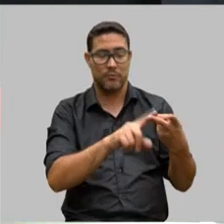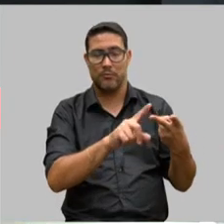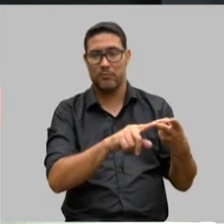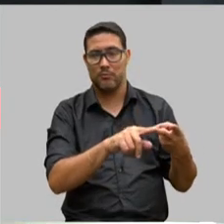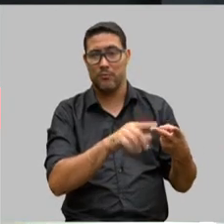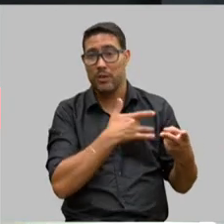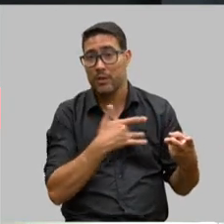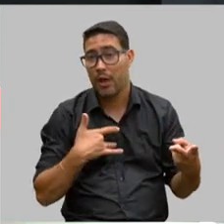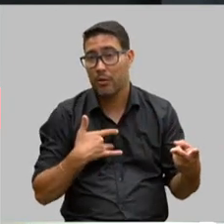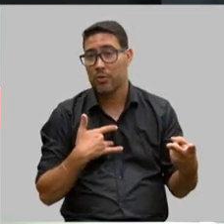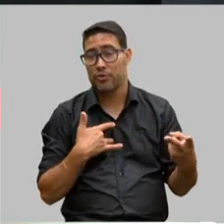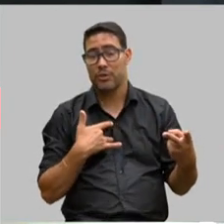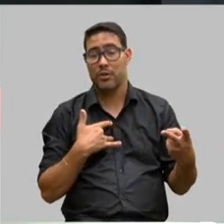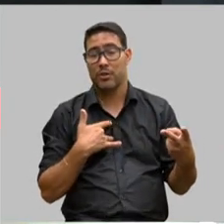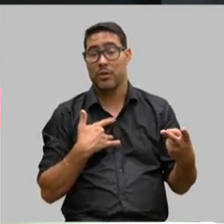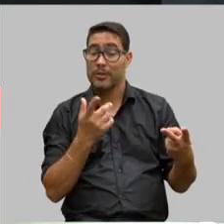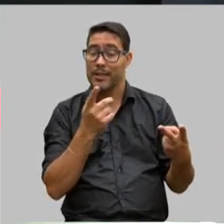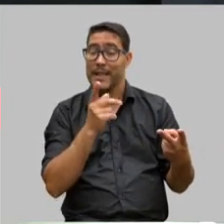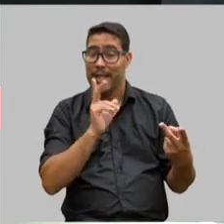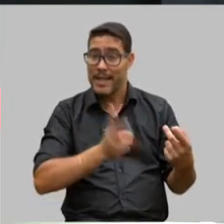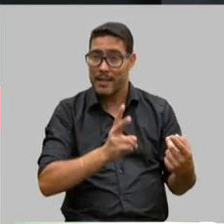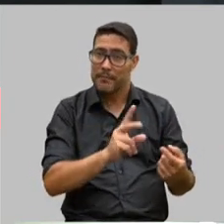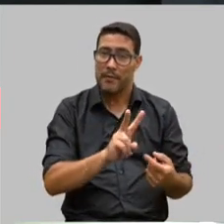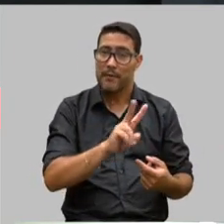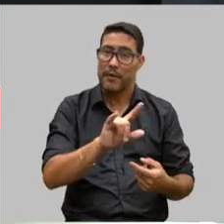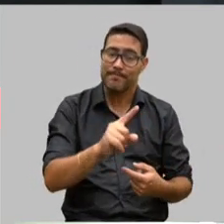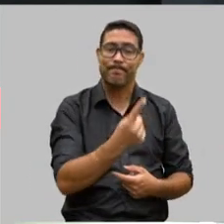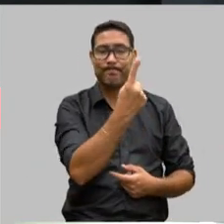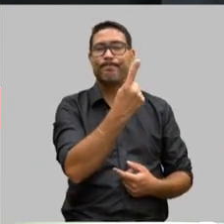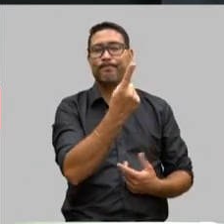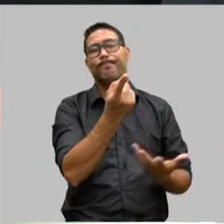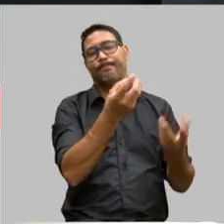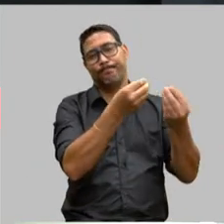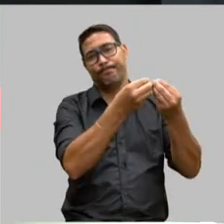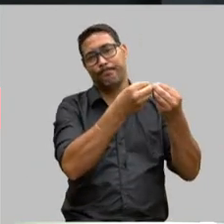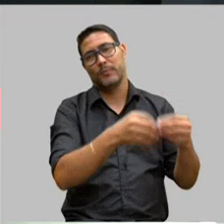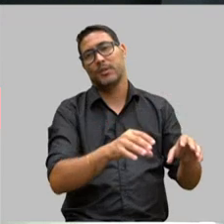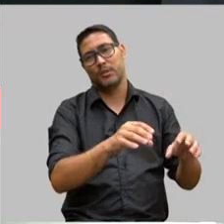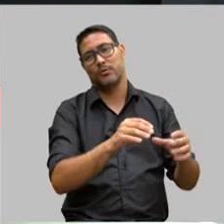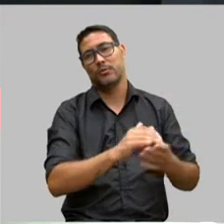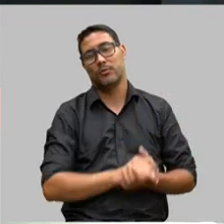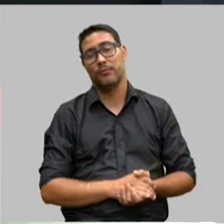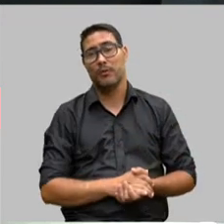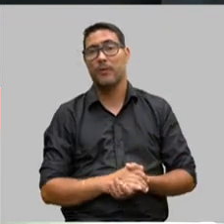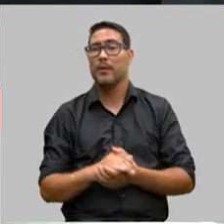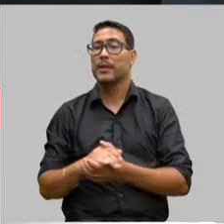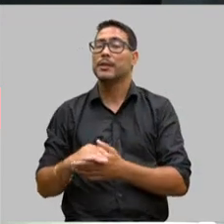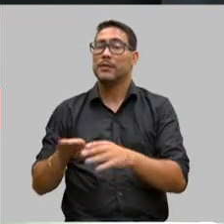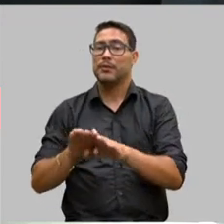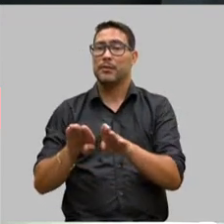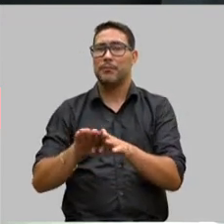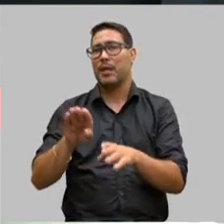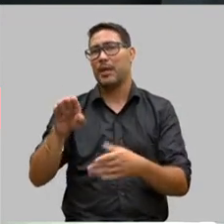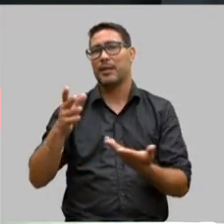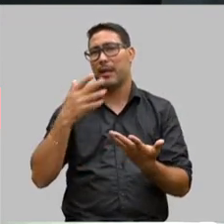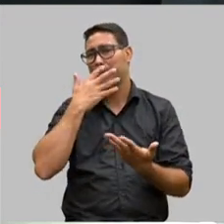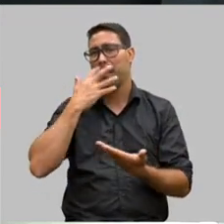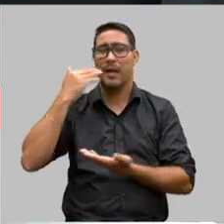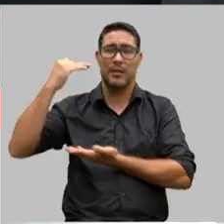fica prejudicada. Então, eu acho que a questão da cesta básica, dos